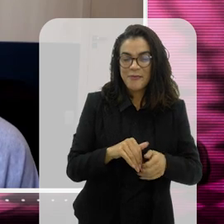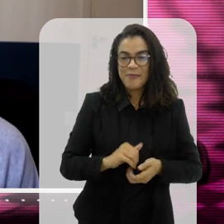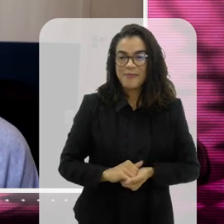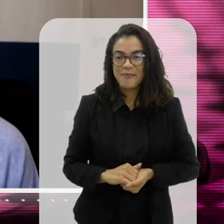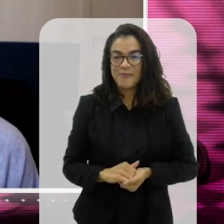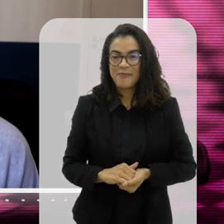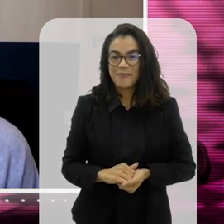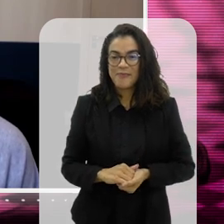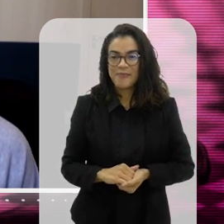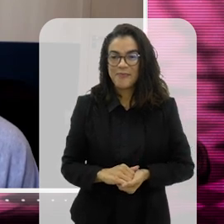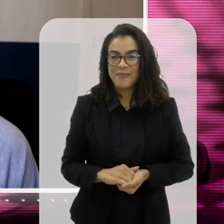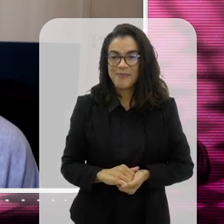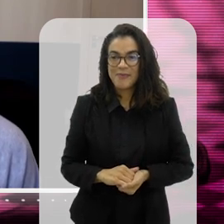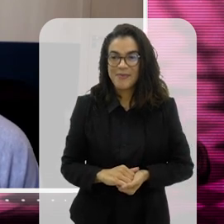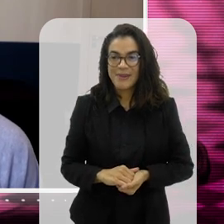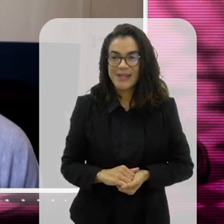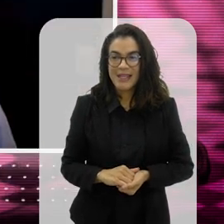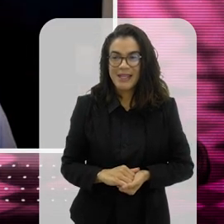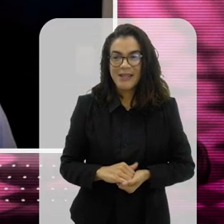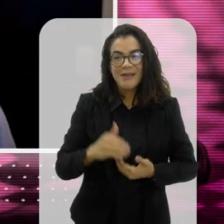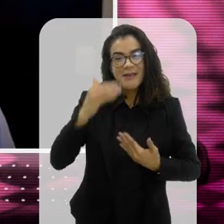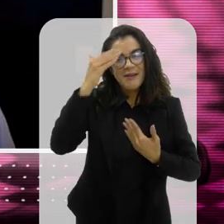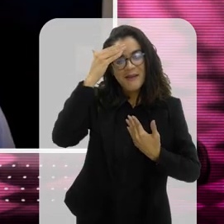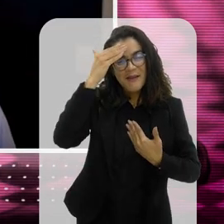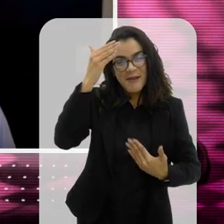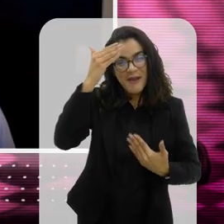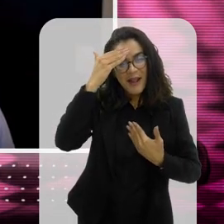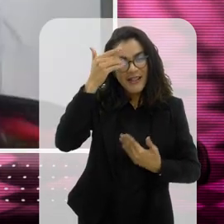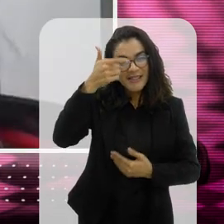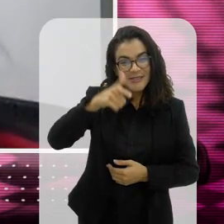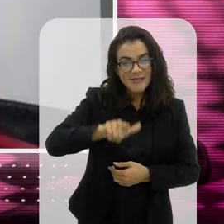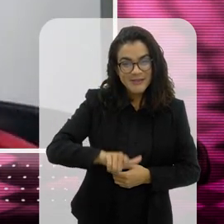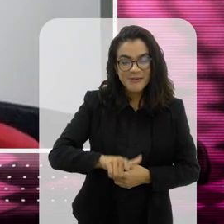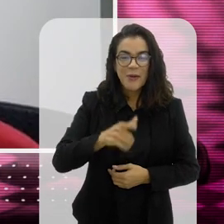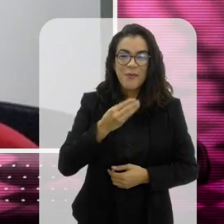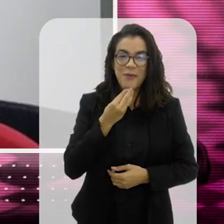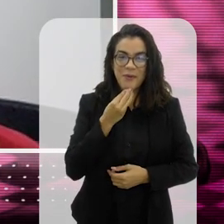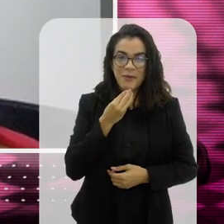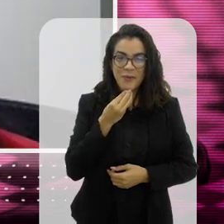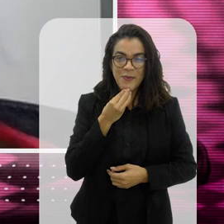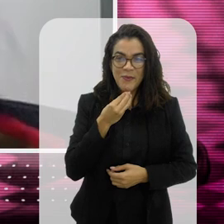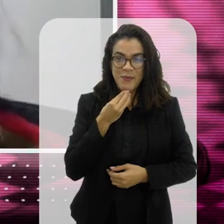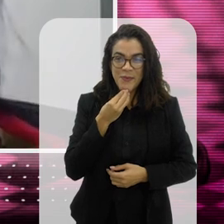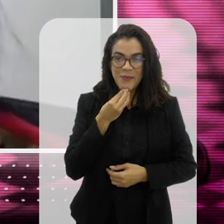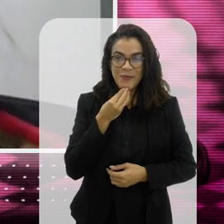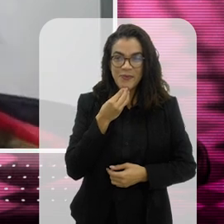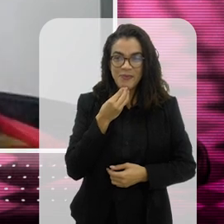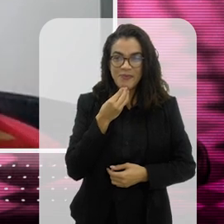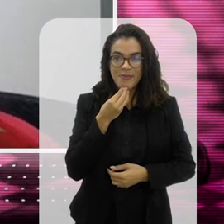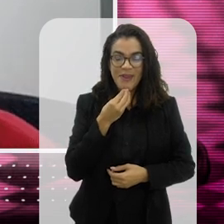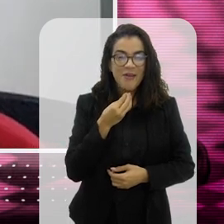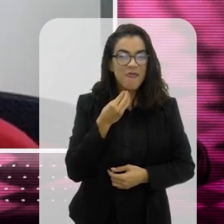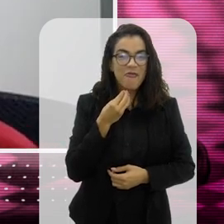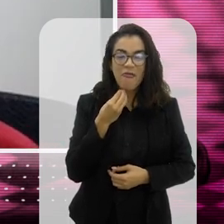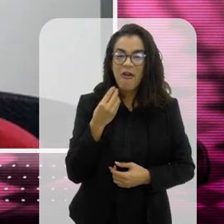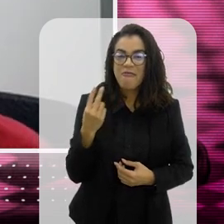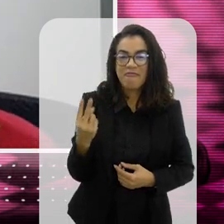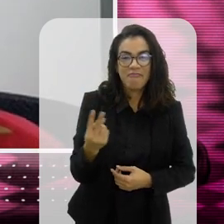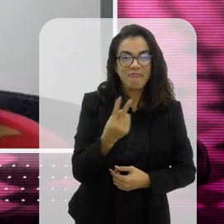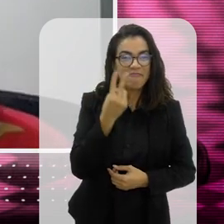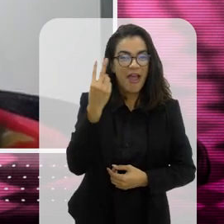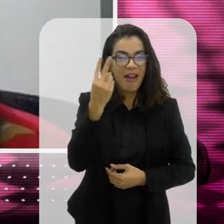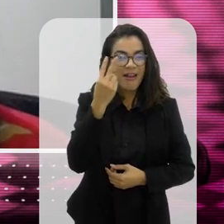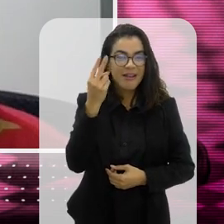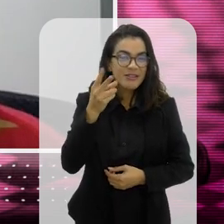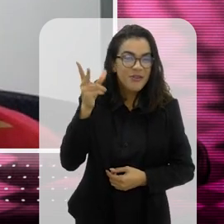a disponibilidade aqui no Toda Mulher. Eu agradeço, né, novamente essa oportunidade. Foi muito,